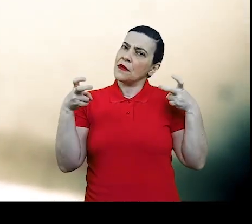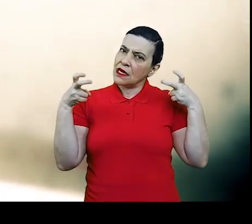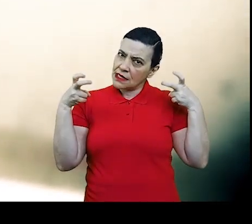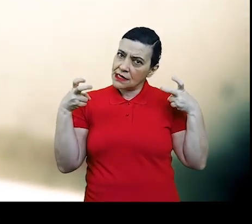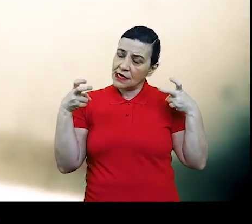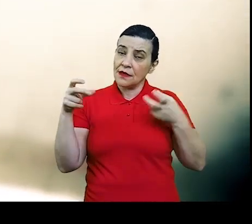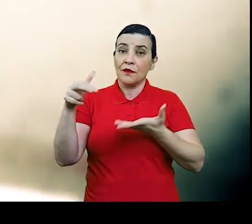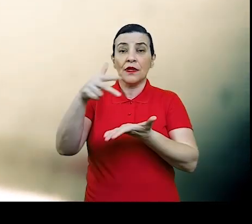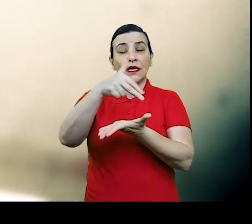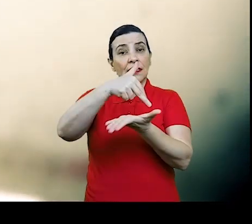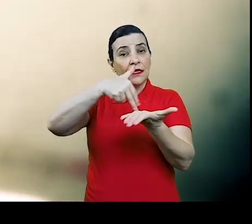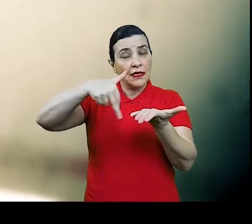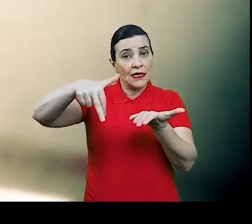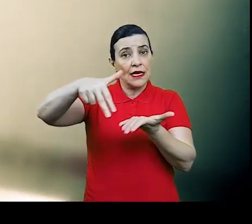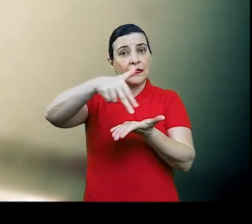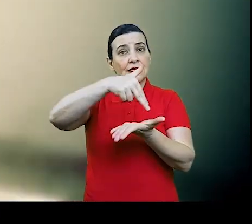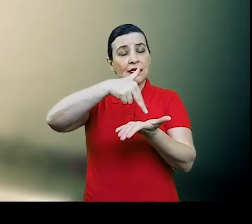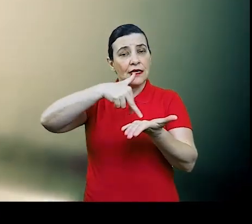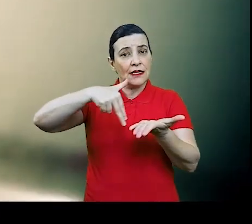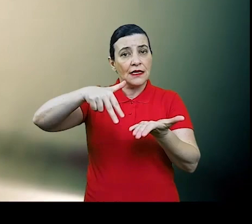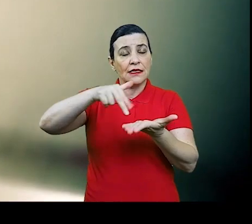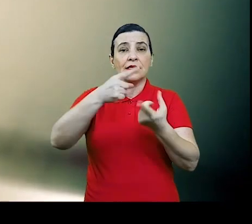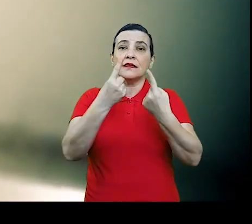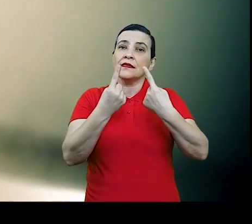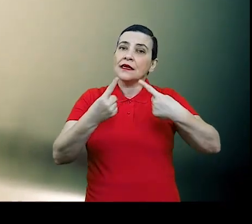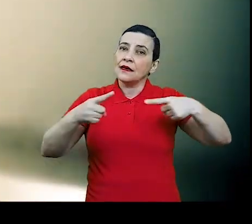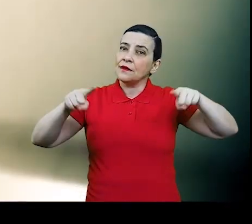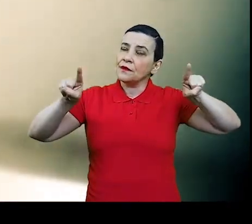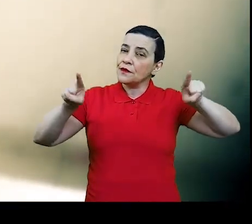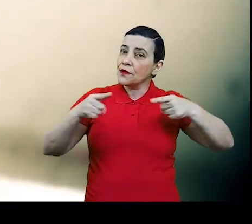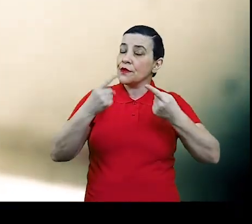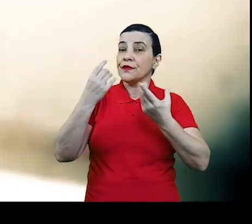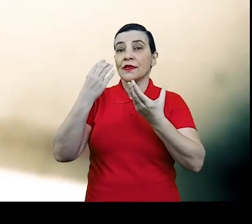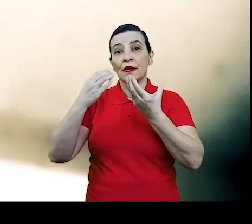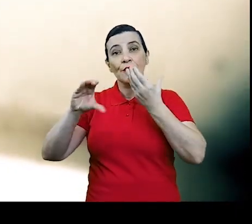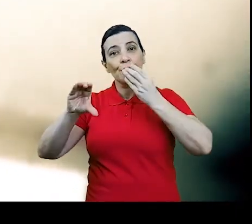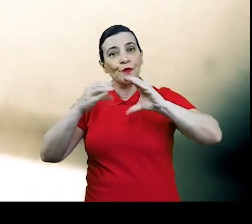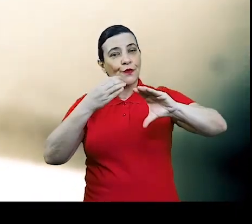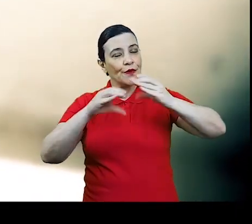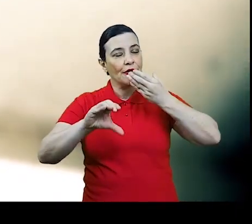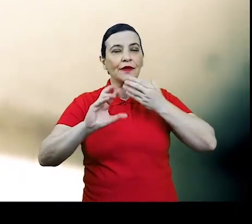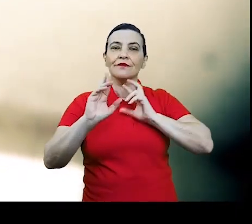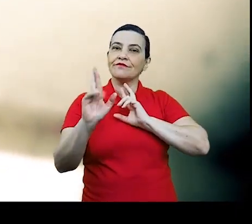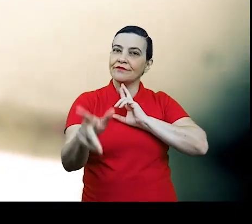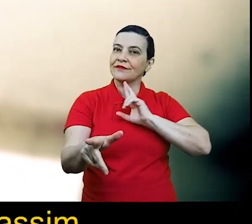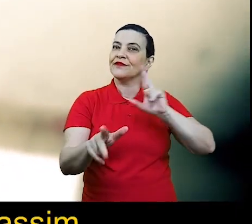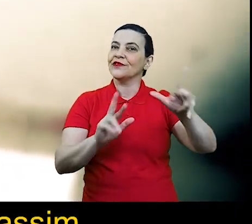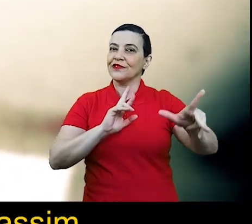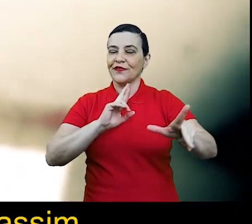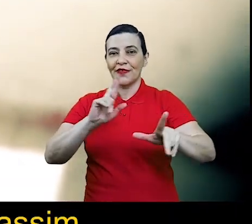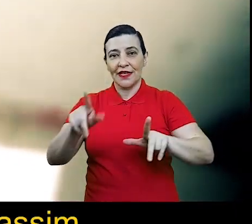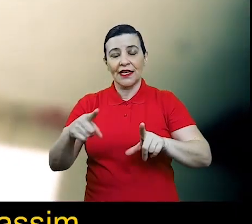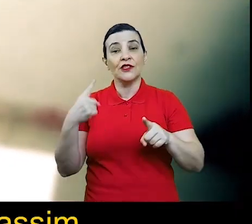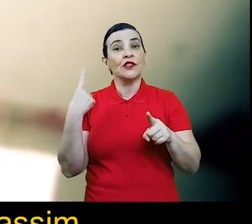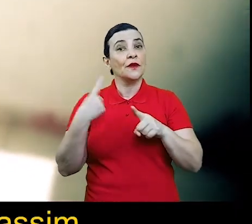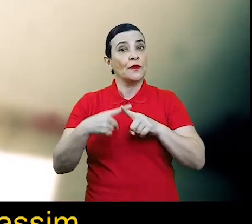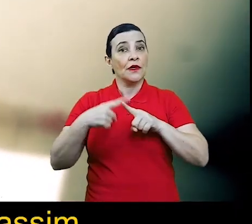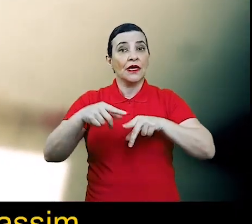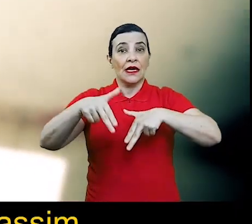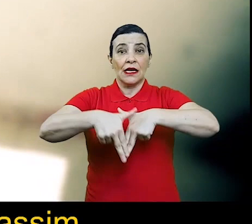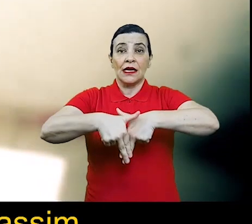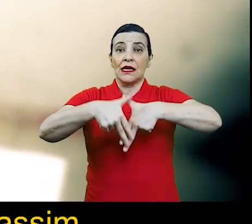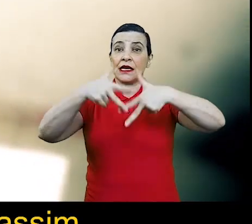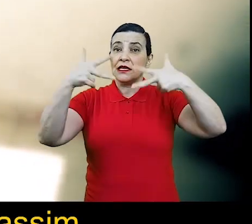a única diferença que há nas danças é que a música, né, o canto é diferente, porque